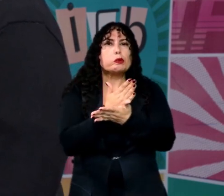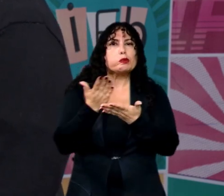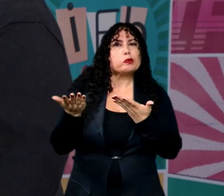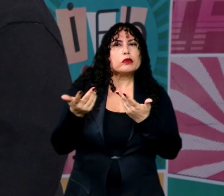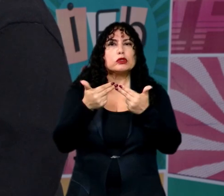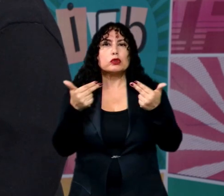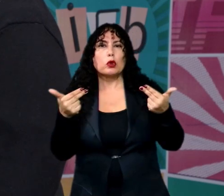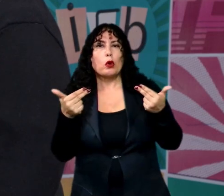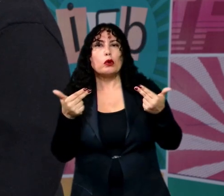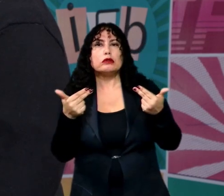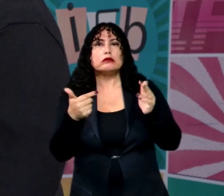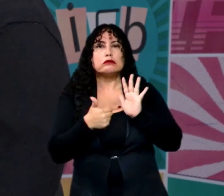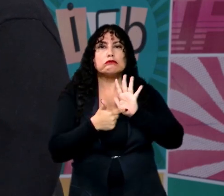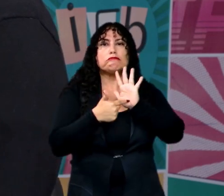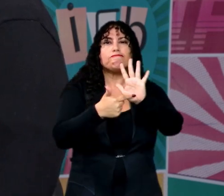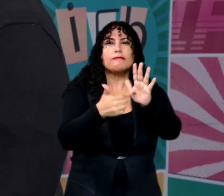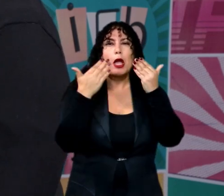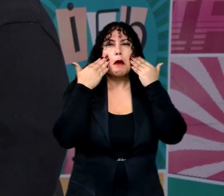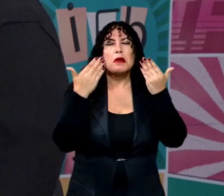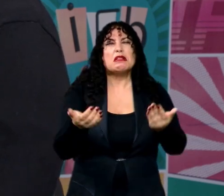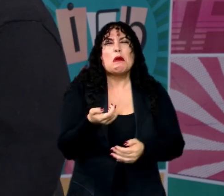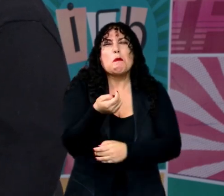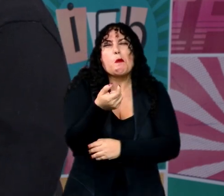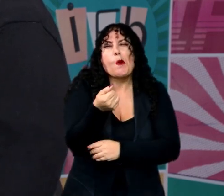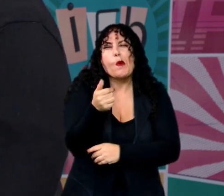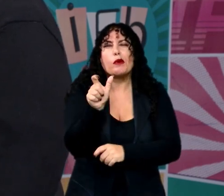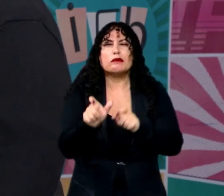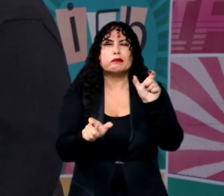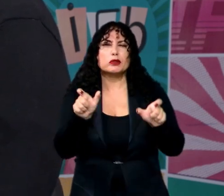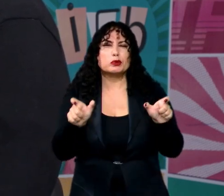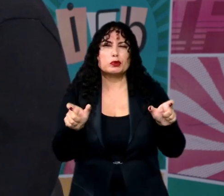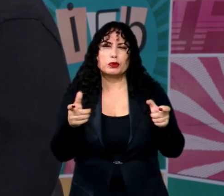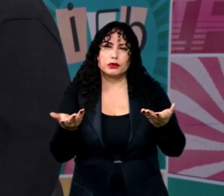algumas coisas que estão em cartaz e tem pouquíssima gente, Uhum. né?